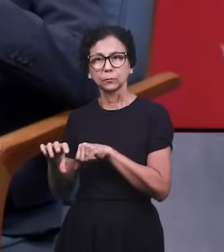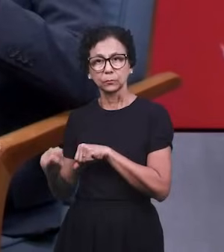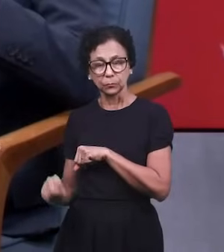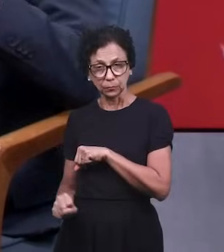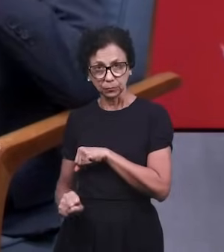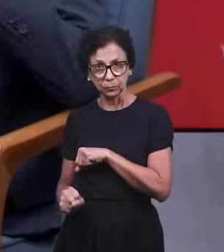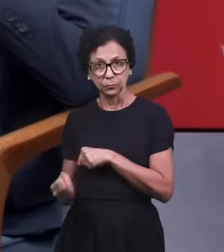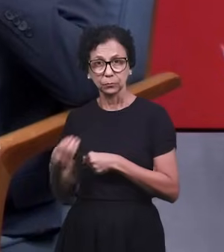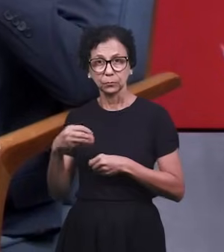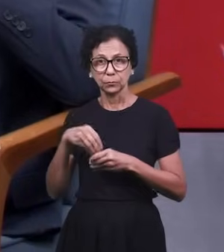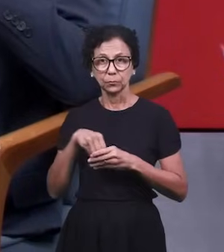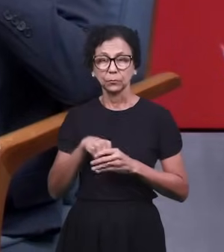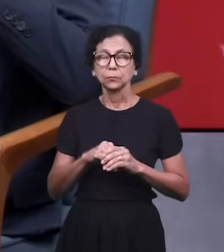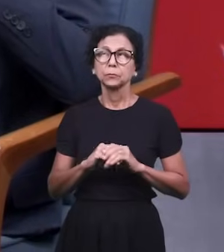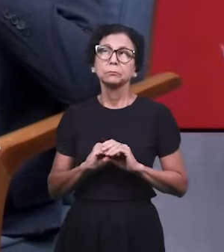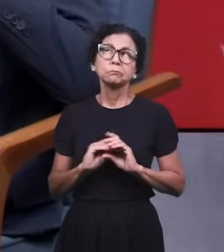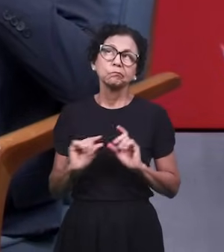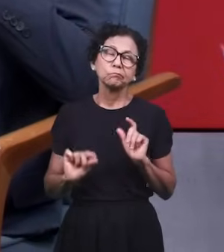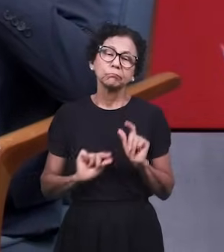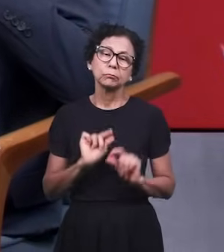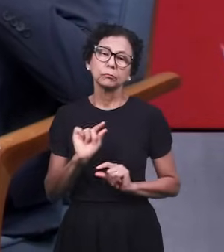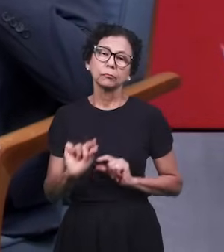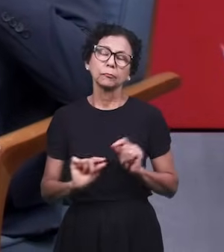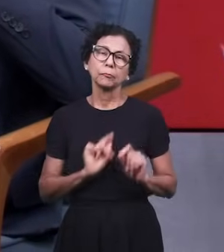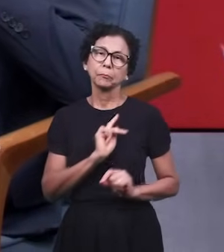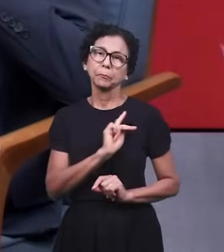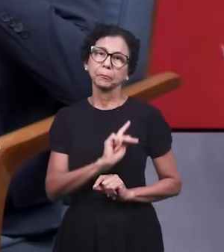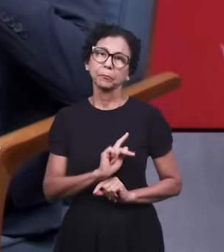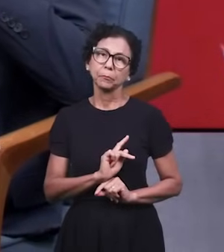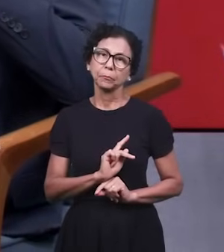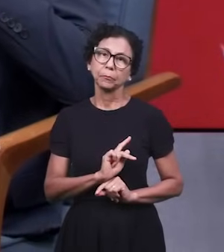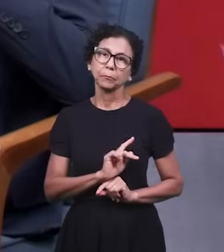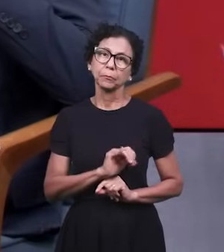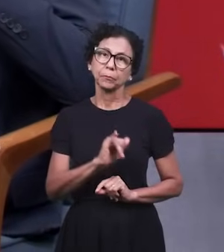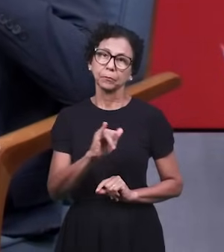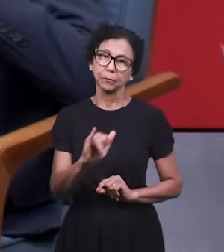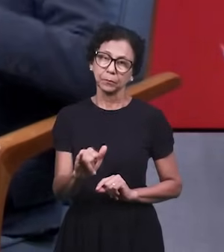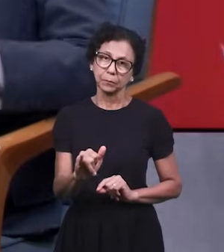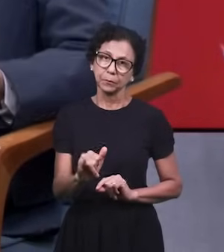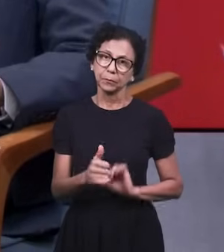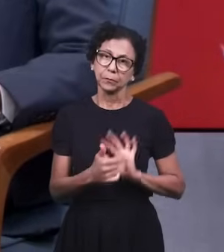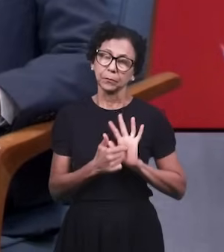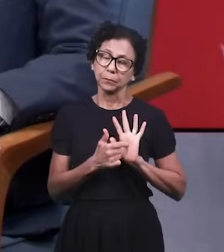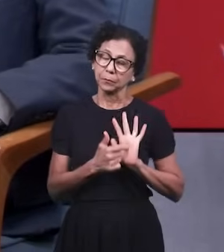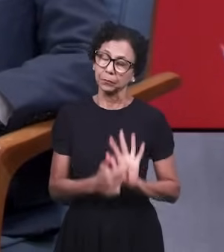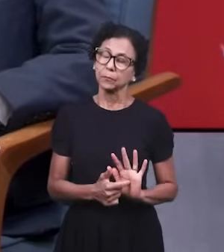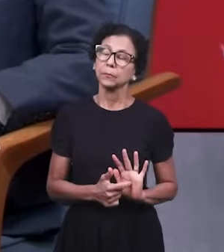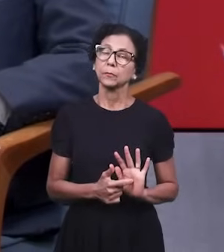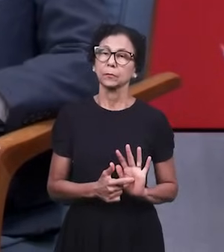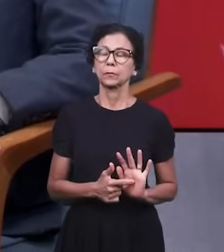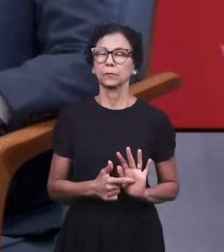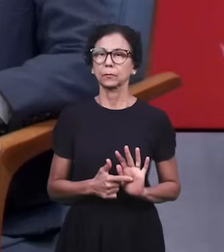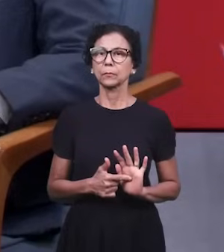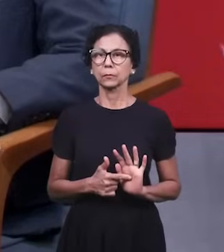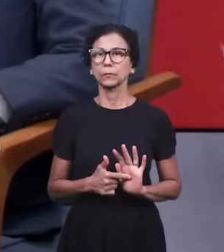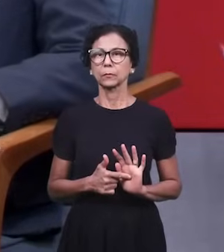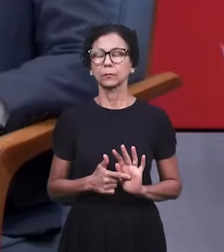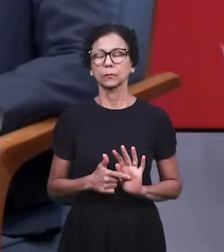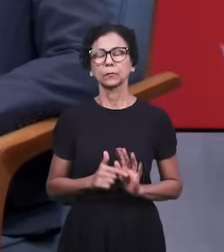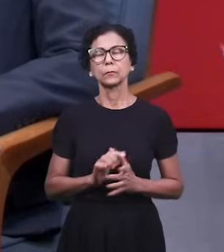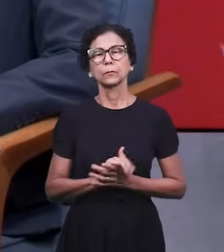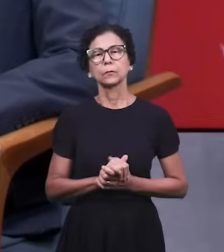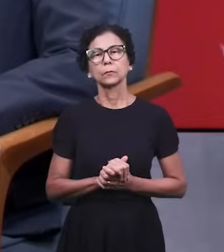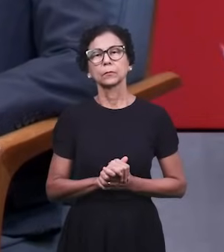Paulo cita como dons de curar, a manifestação do Espírito Santo, isso está na